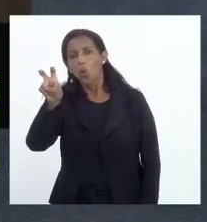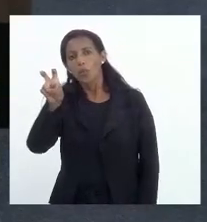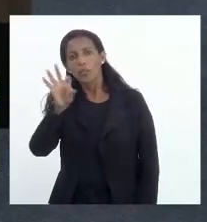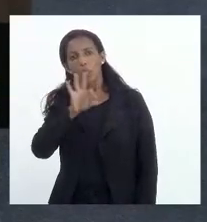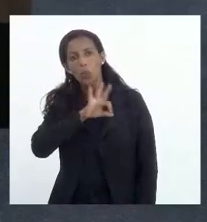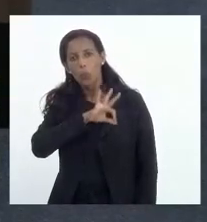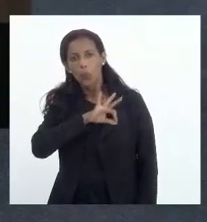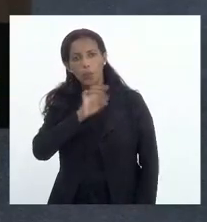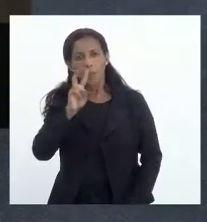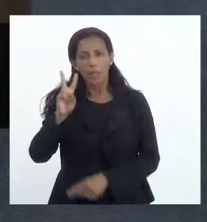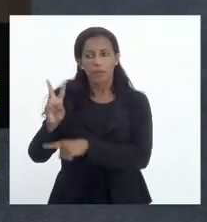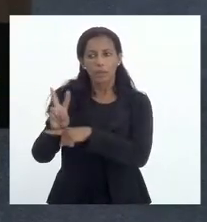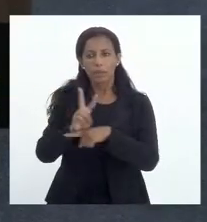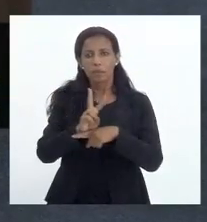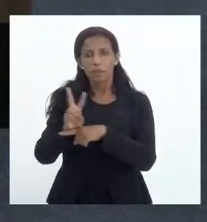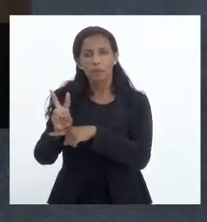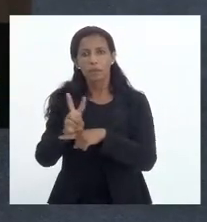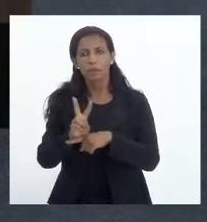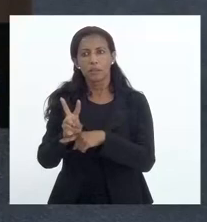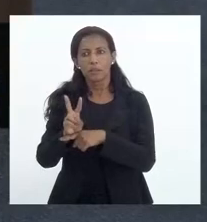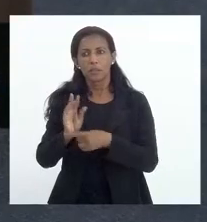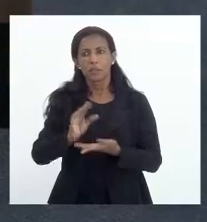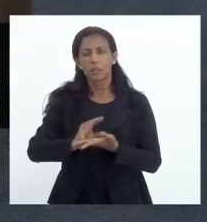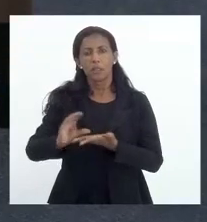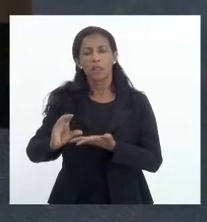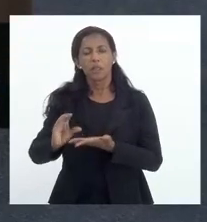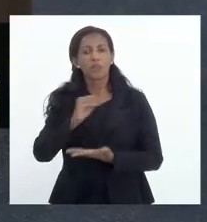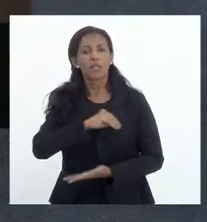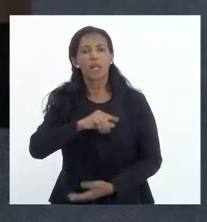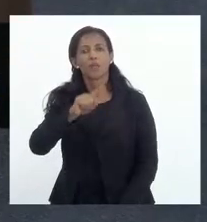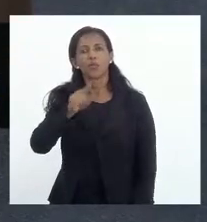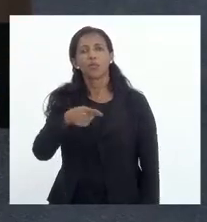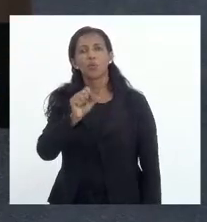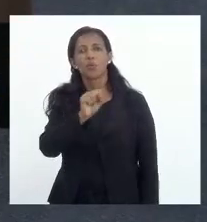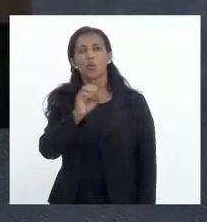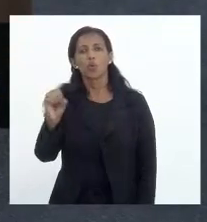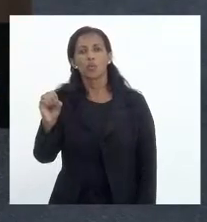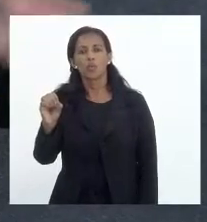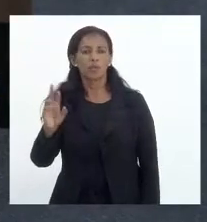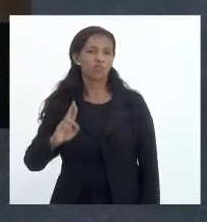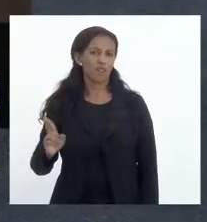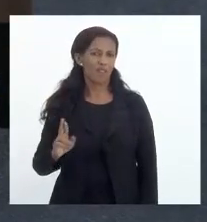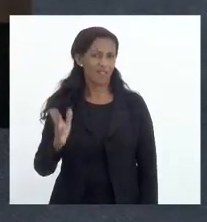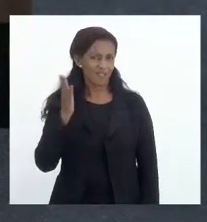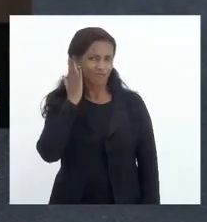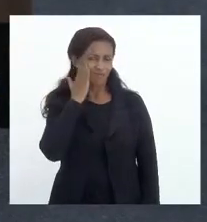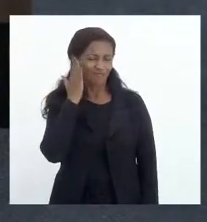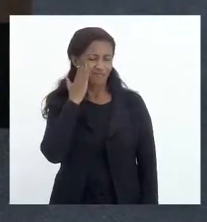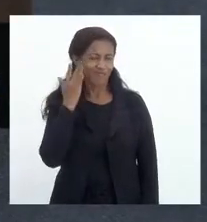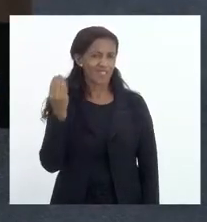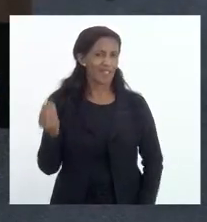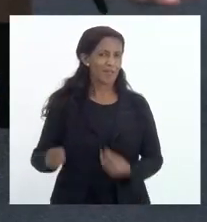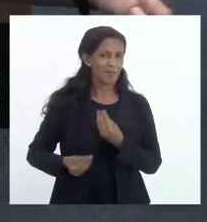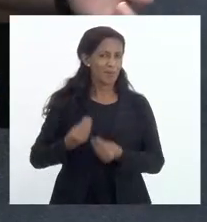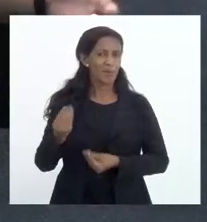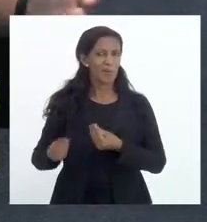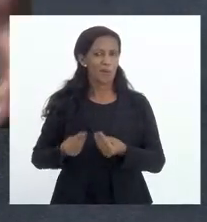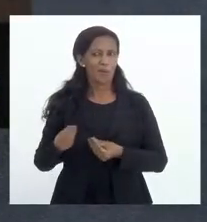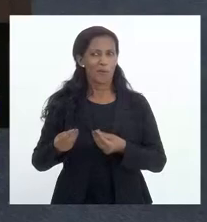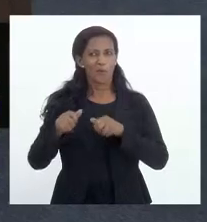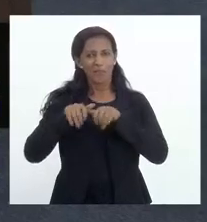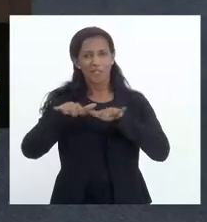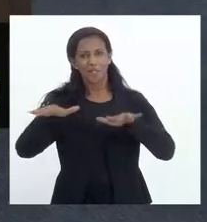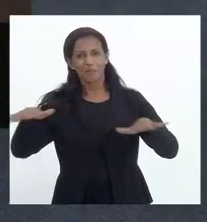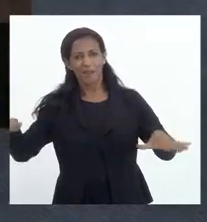plantão, tinha uma gratificação de R$ 1.800, enquanto nós sabemos como que se dá as gratificações espalhadas